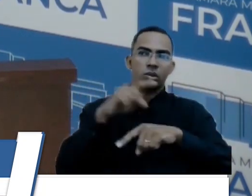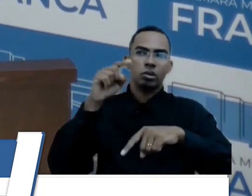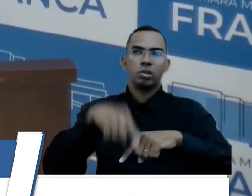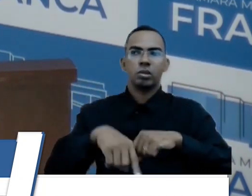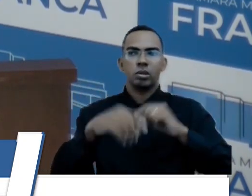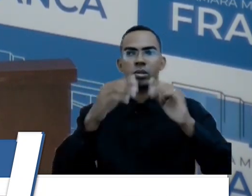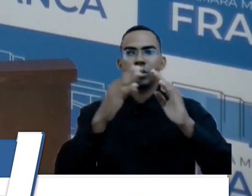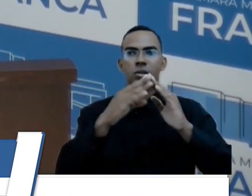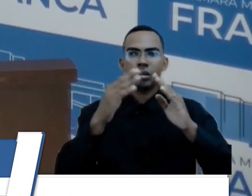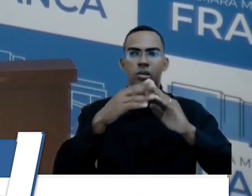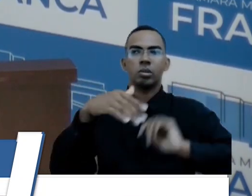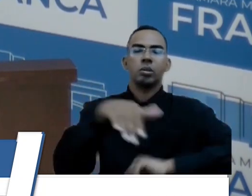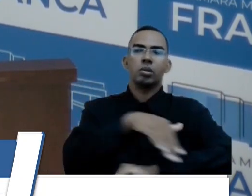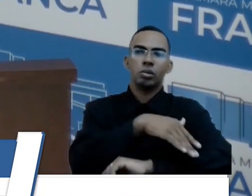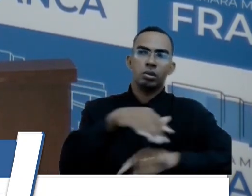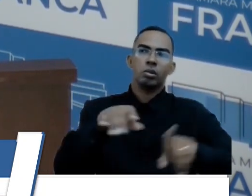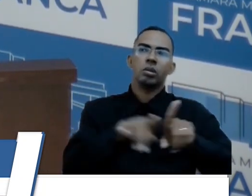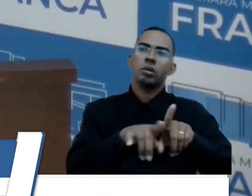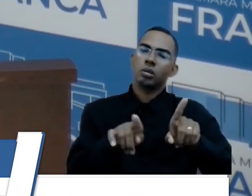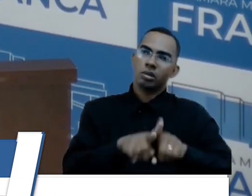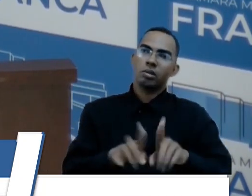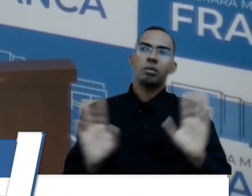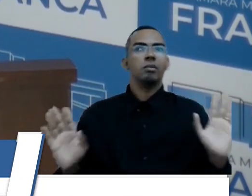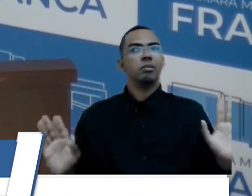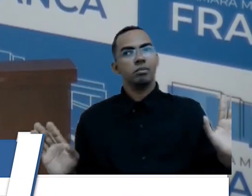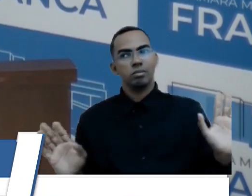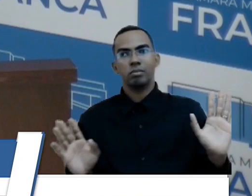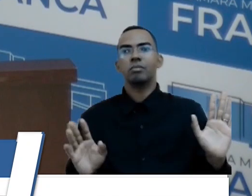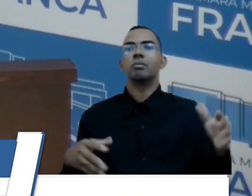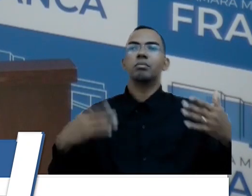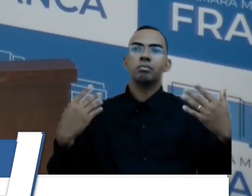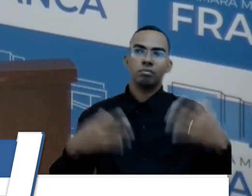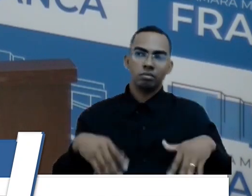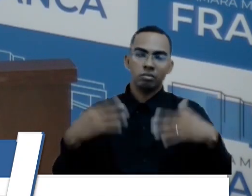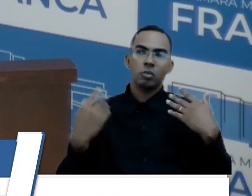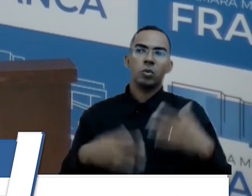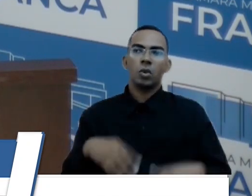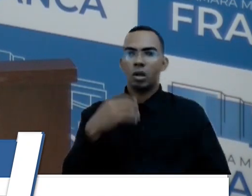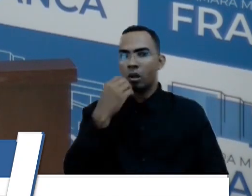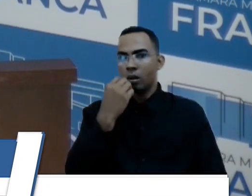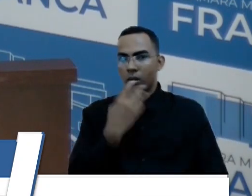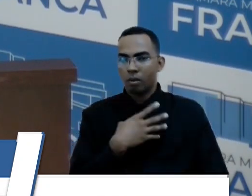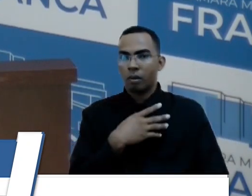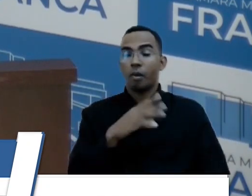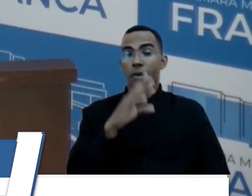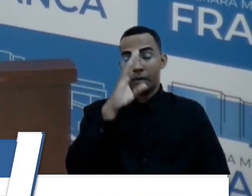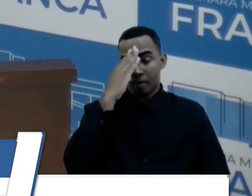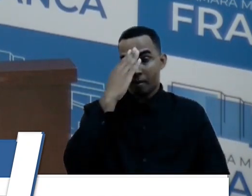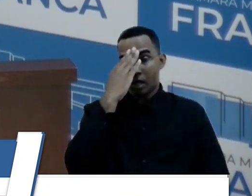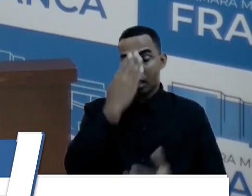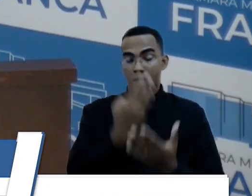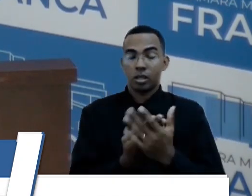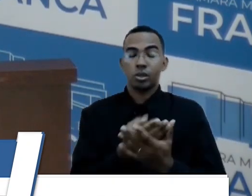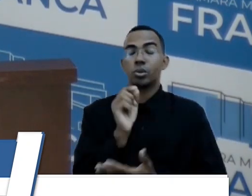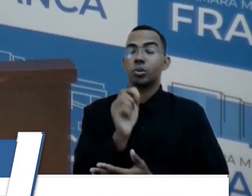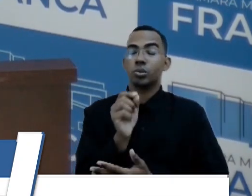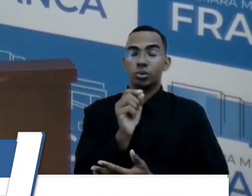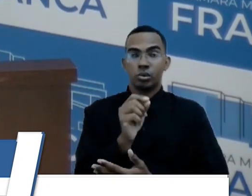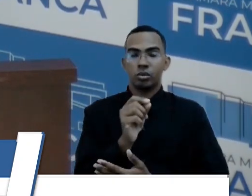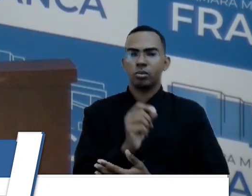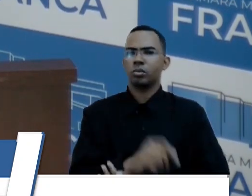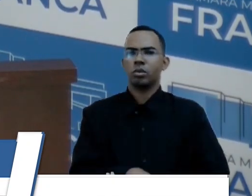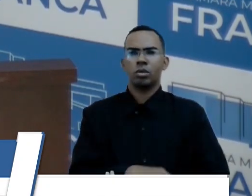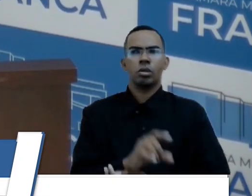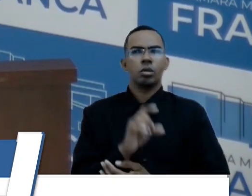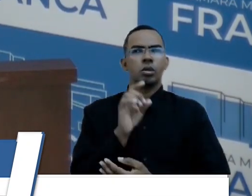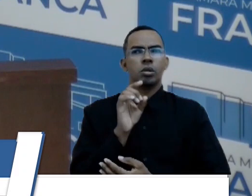ruas também, então foi assim, muito produtiva, e só que eu acredito o seguinte, né, Lurdinha, Tide, é só